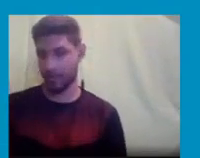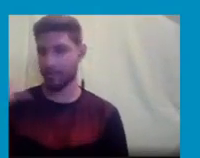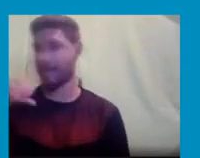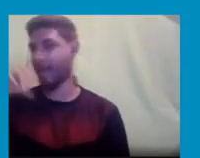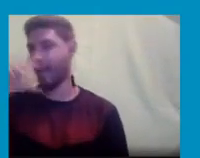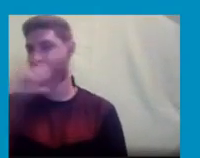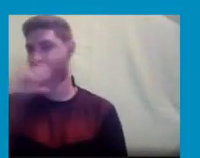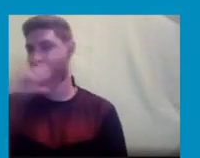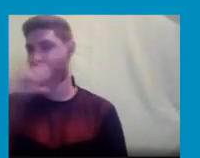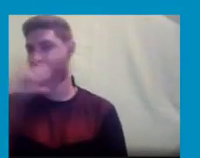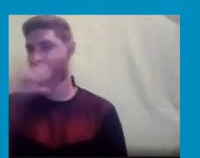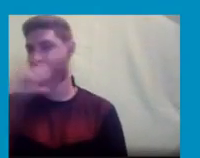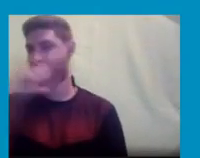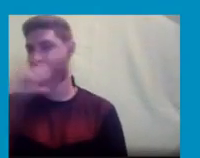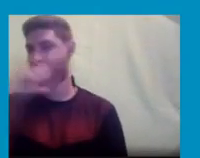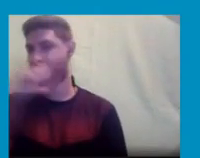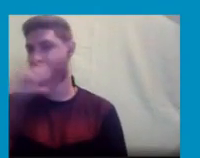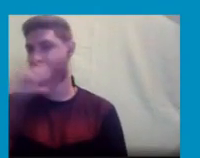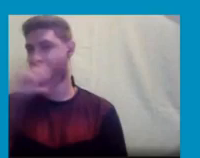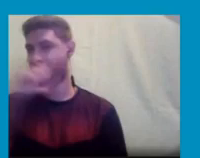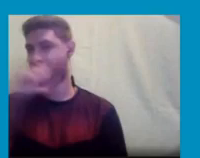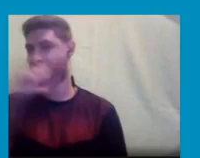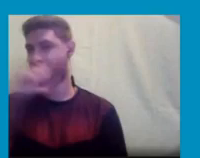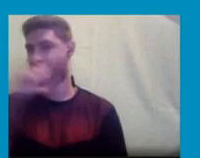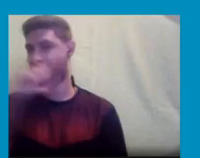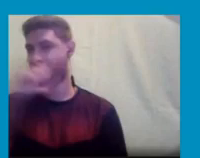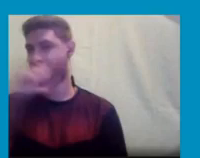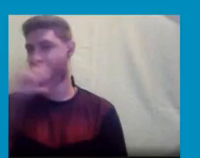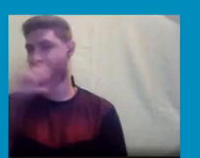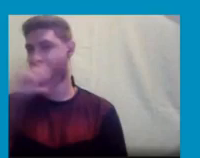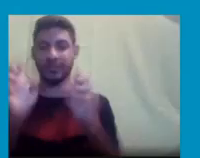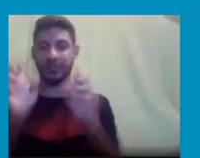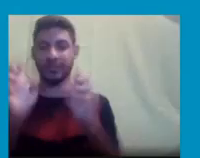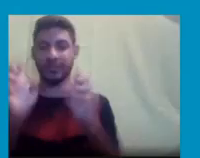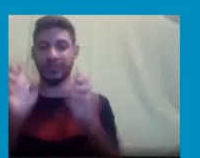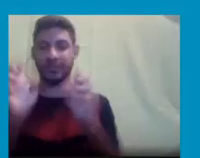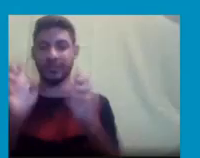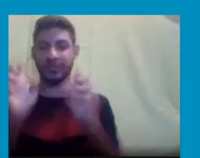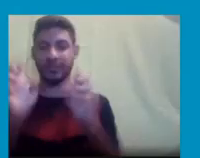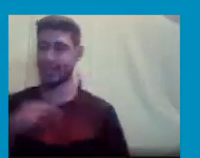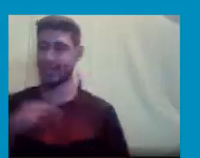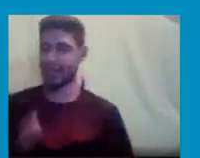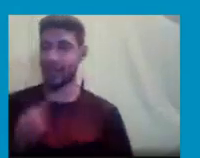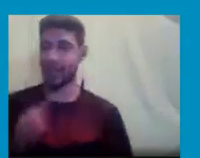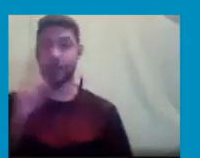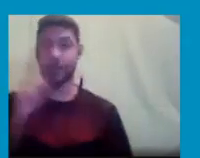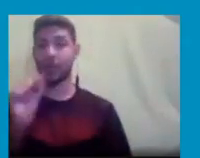rapidamente alguns temas, um resumo, né, do livro. Um livro que